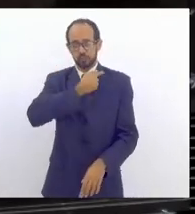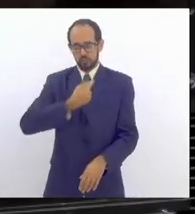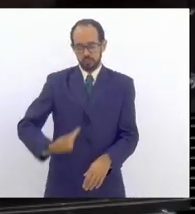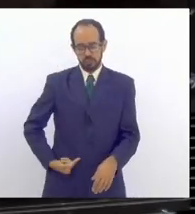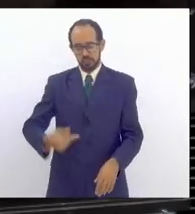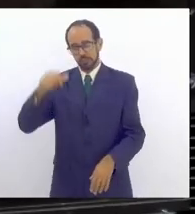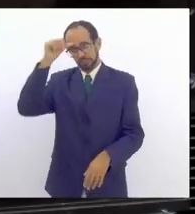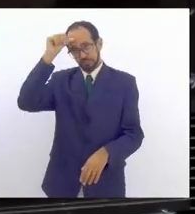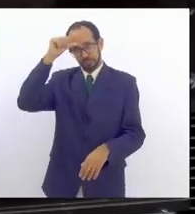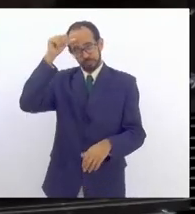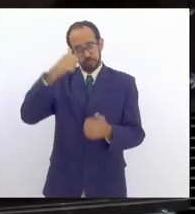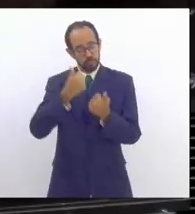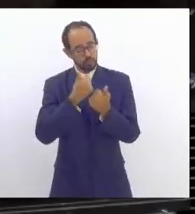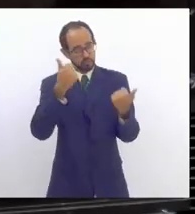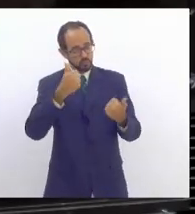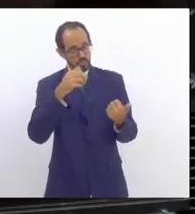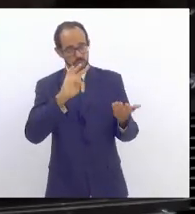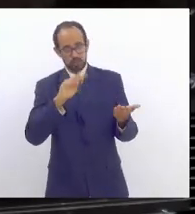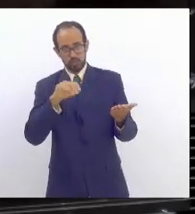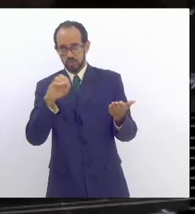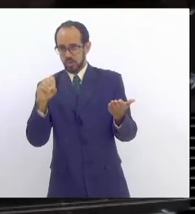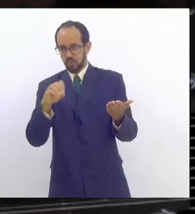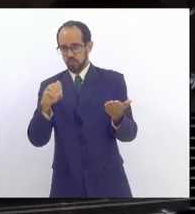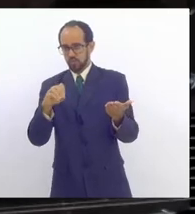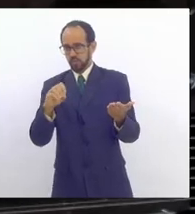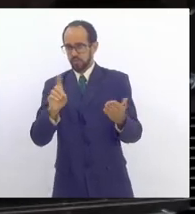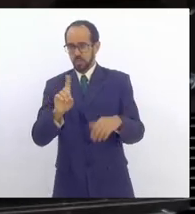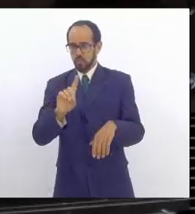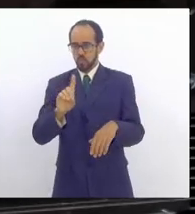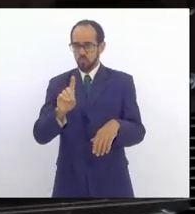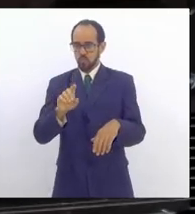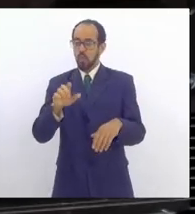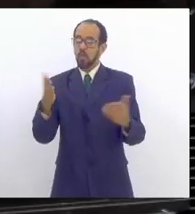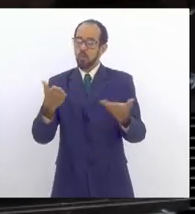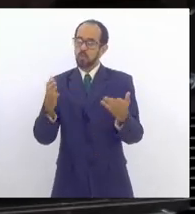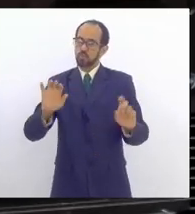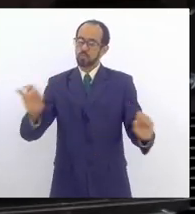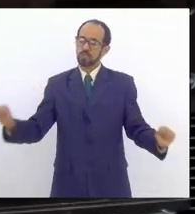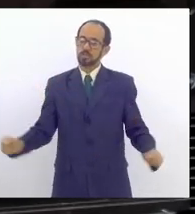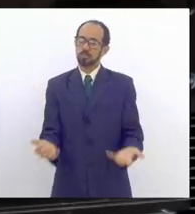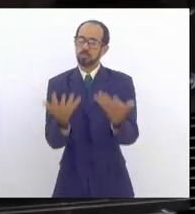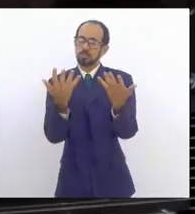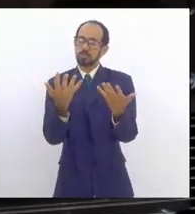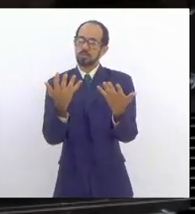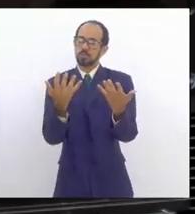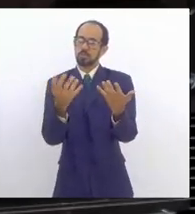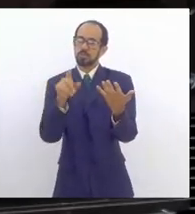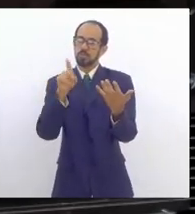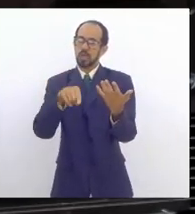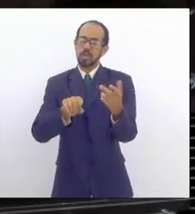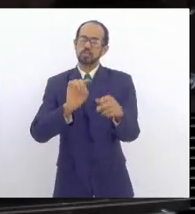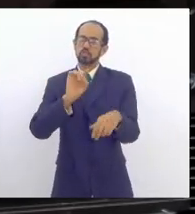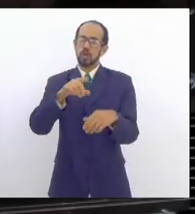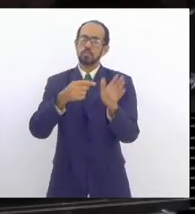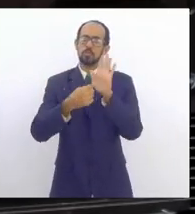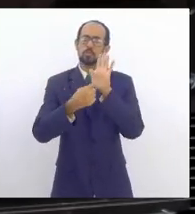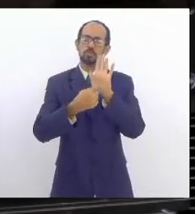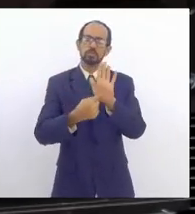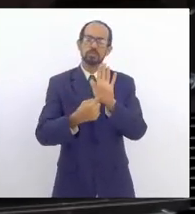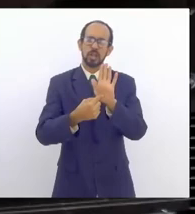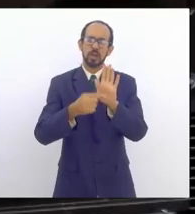do vice-governador Tiago Pampulha. Hoje é uma celebração simbólica da aplicação persistente de todos